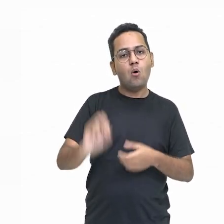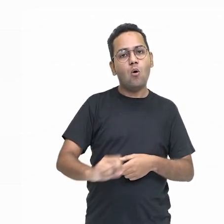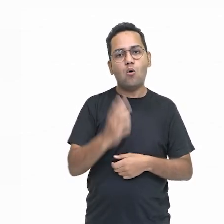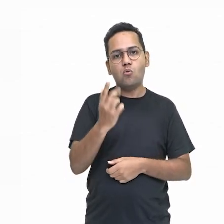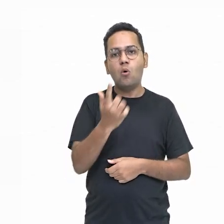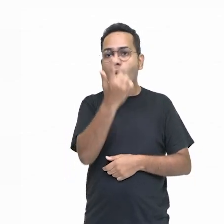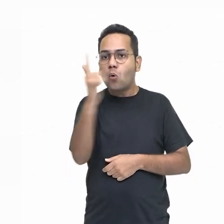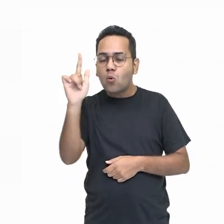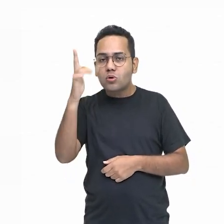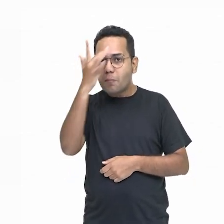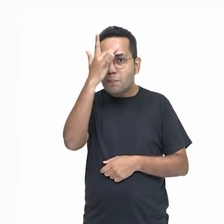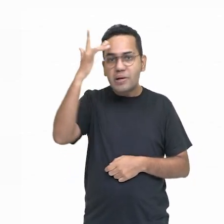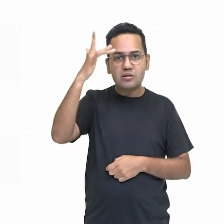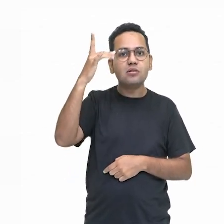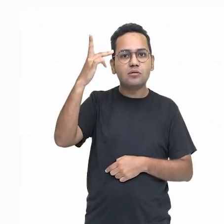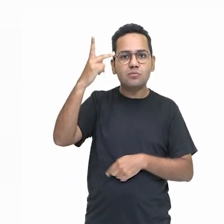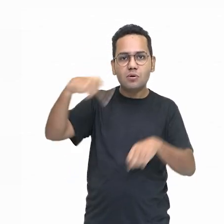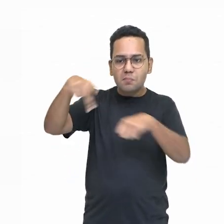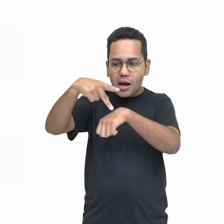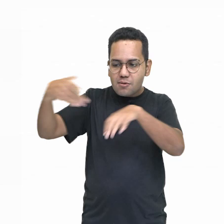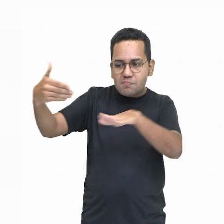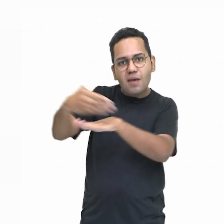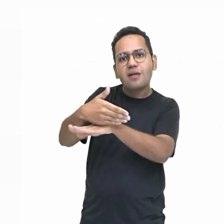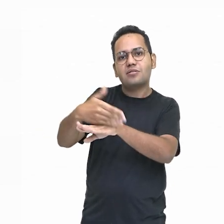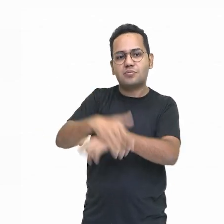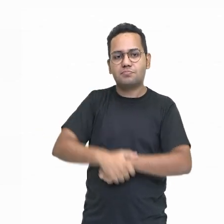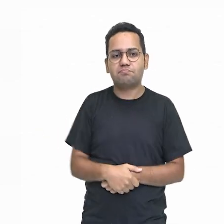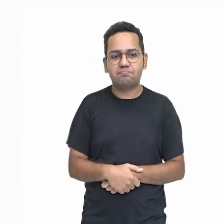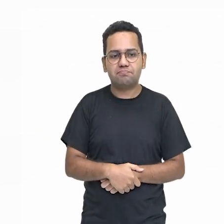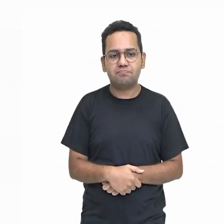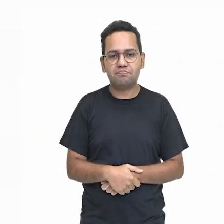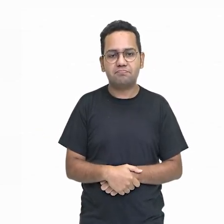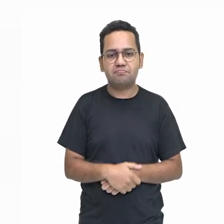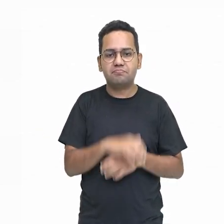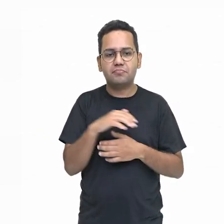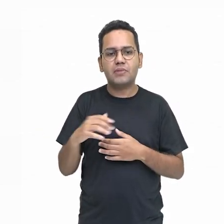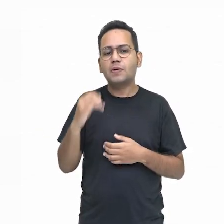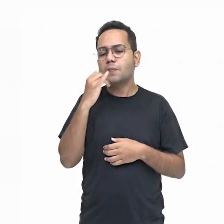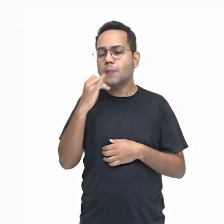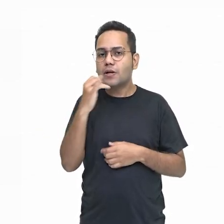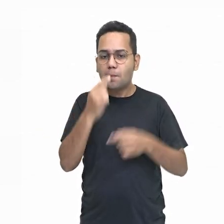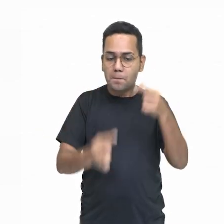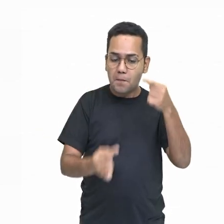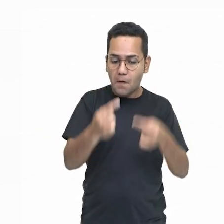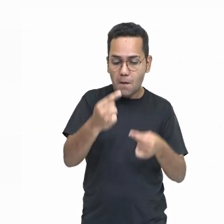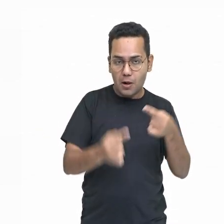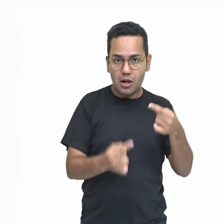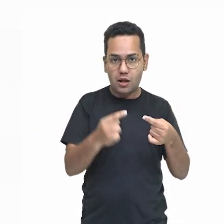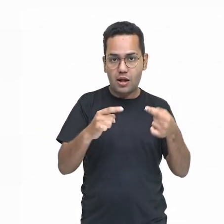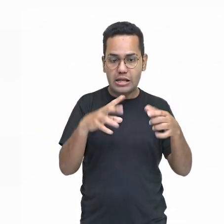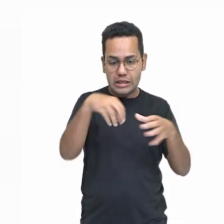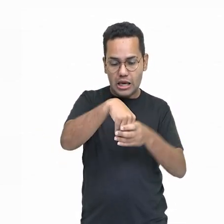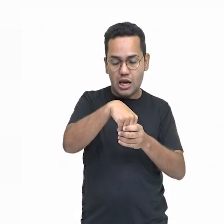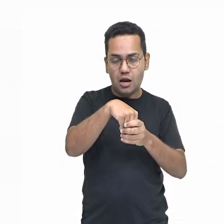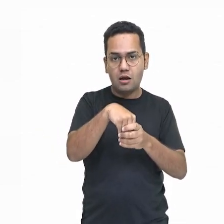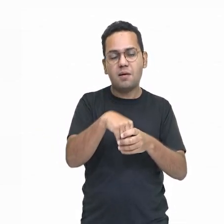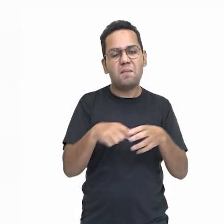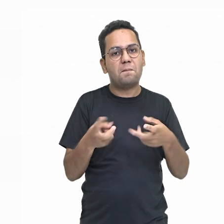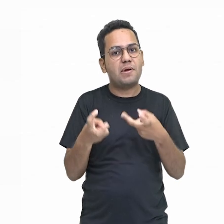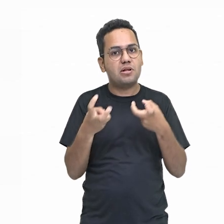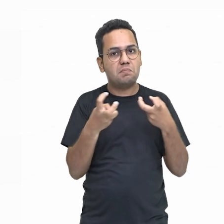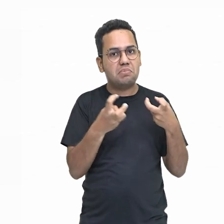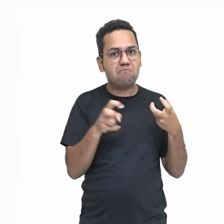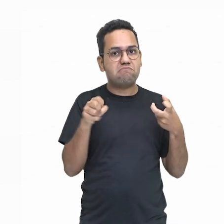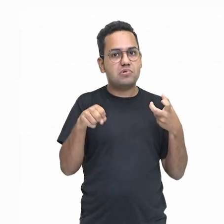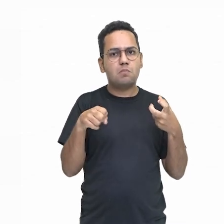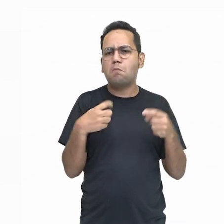internos ou estrangeiros, porque a política internacional também está, de olho, porque isso